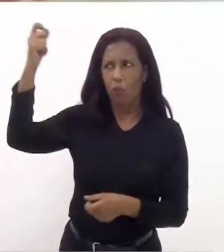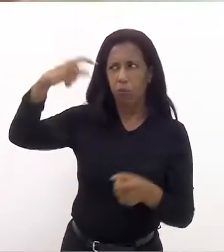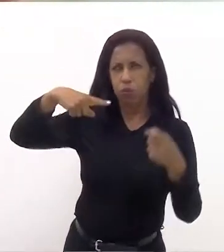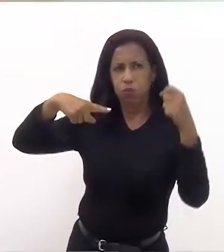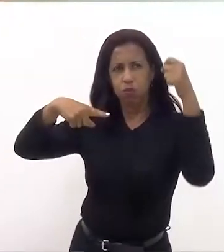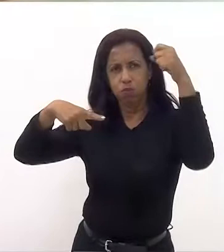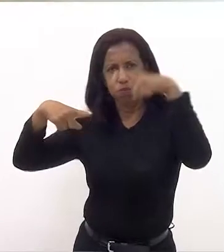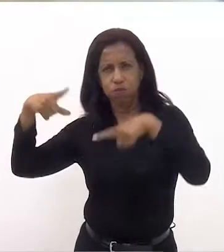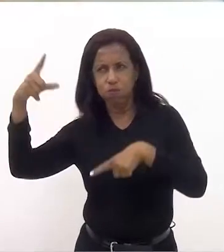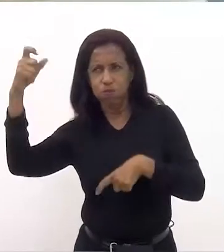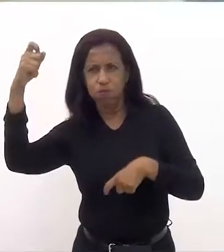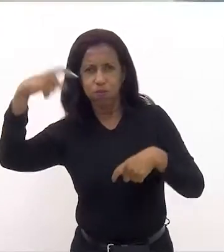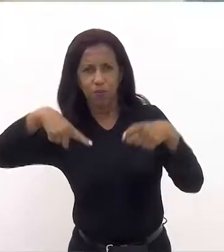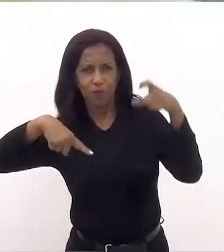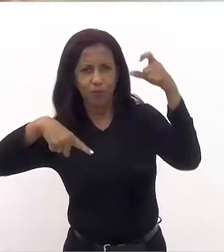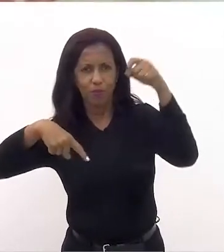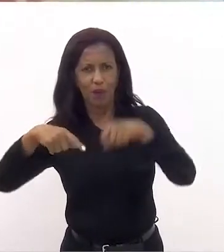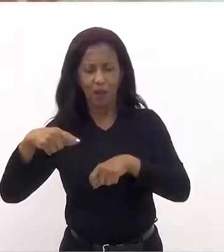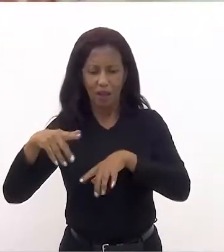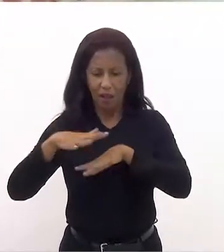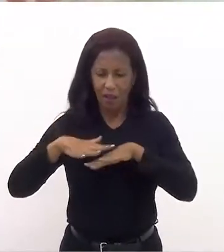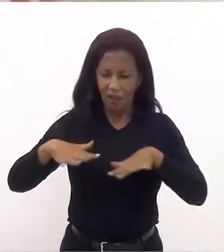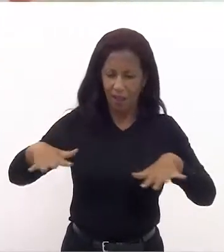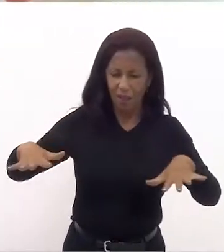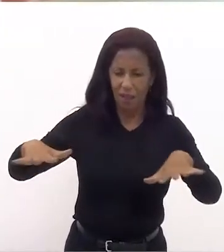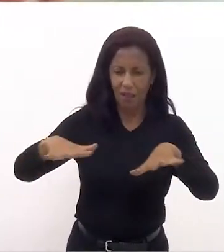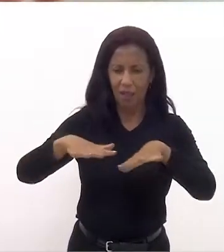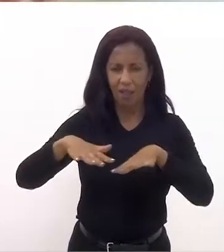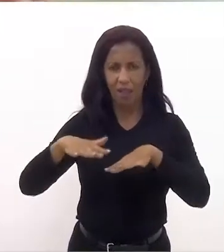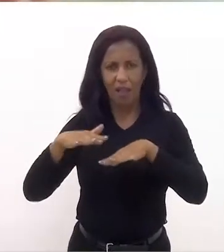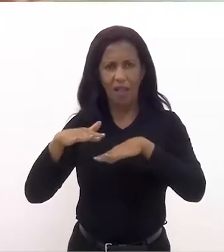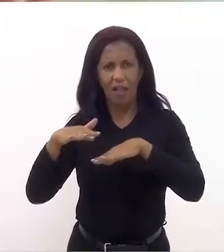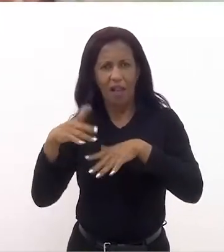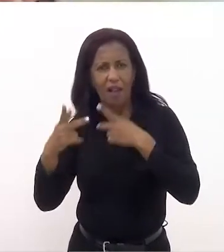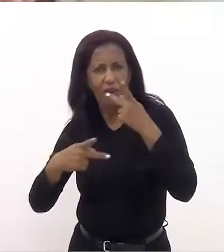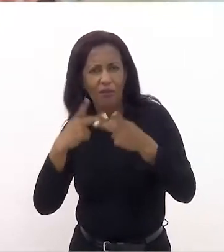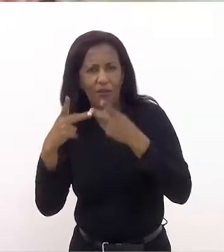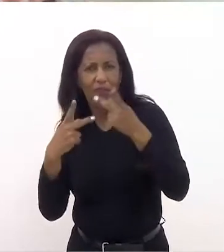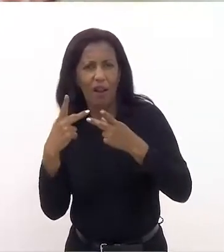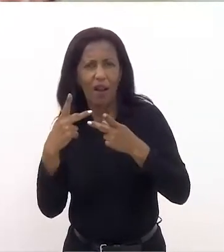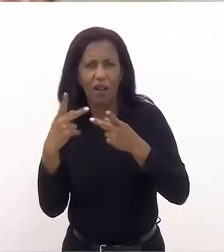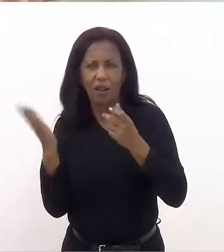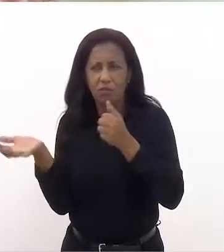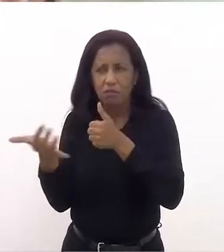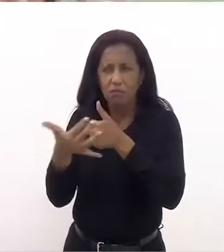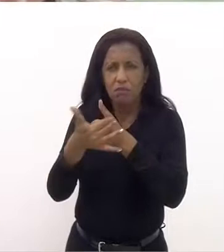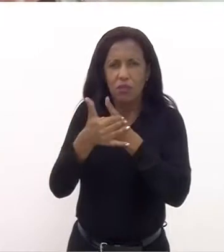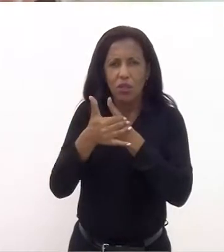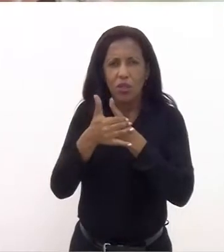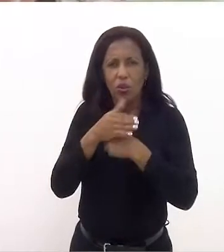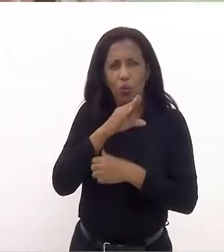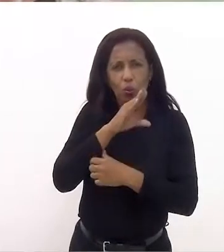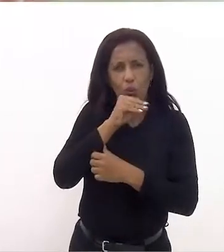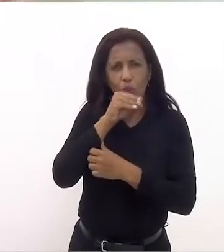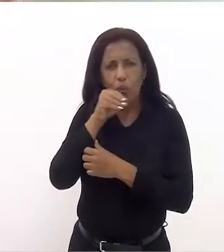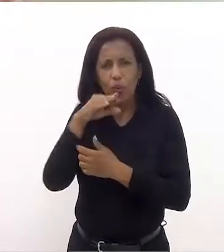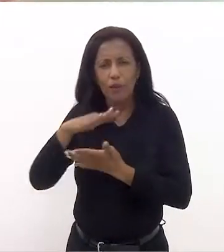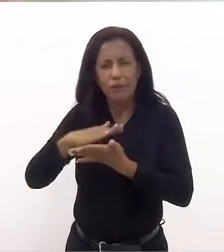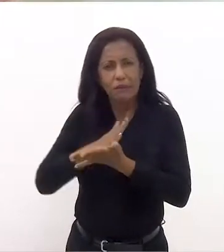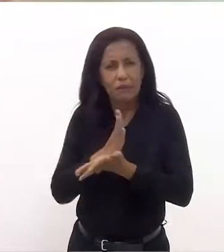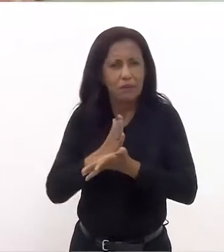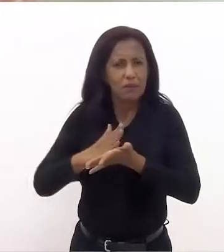d'água na touceira de Jaraguá, no boato anônimo e no cochicho